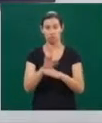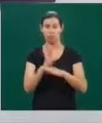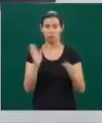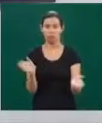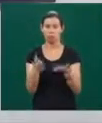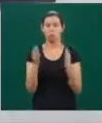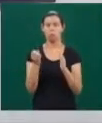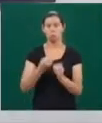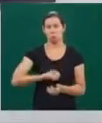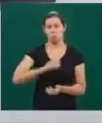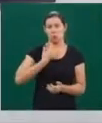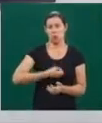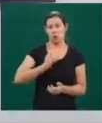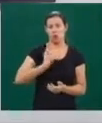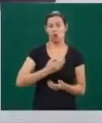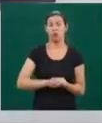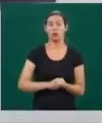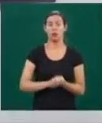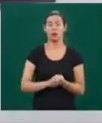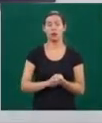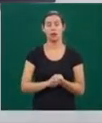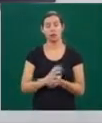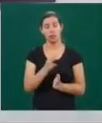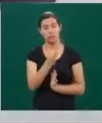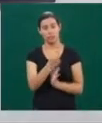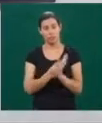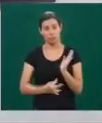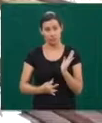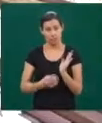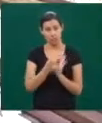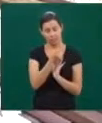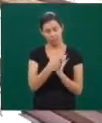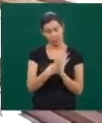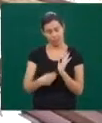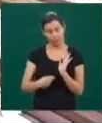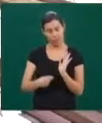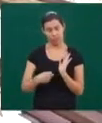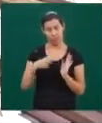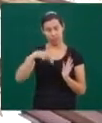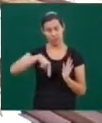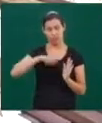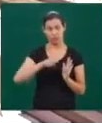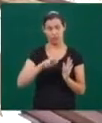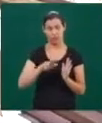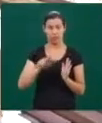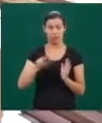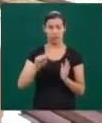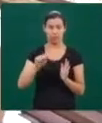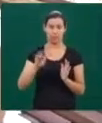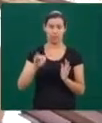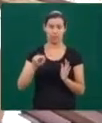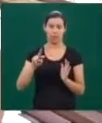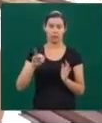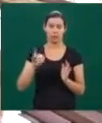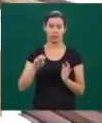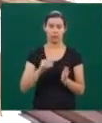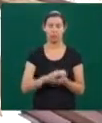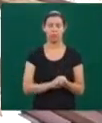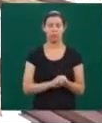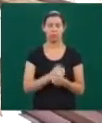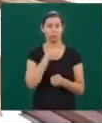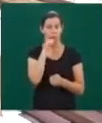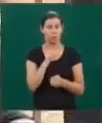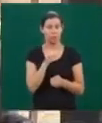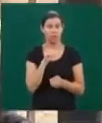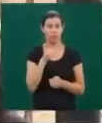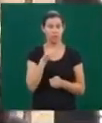poemas, poesias, textos descritivos, narrativos e muito mais. A Carolina está participando porque pretende ser professora e